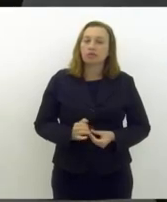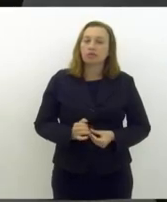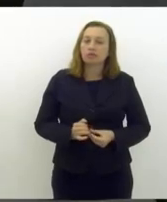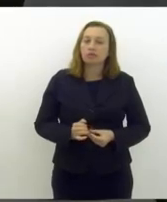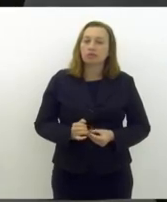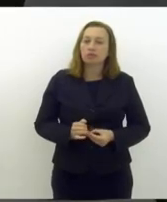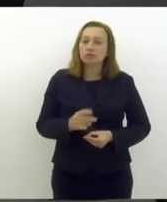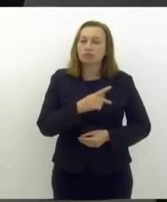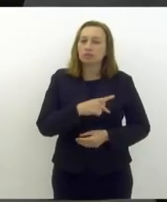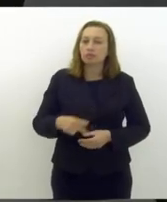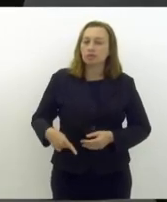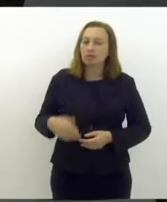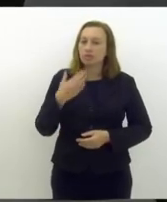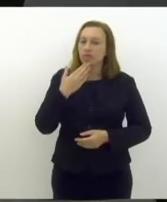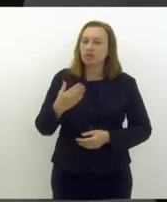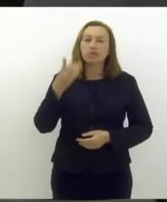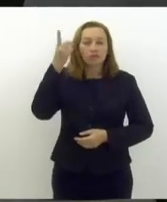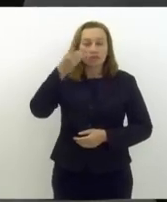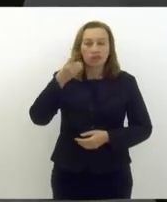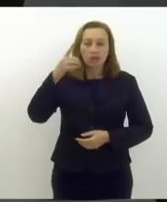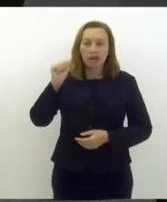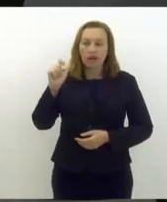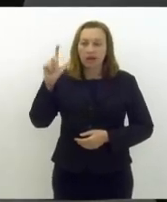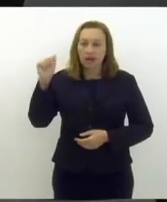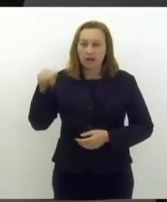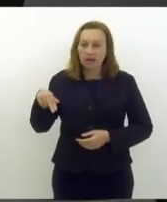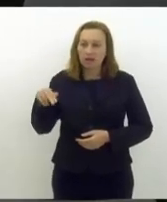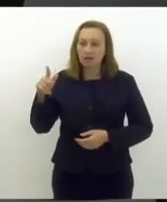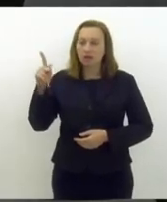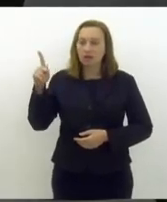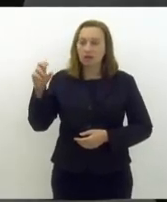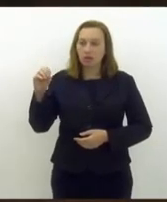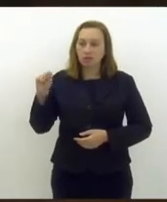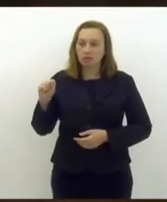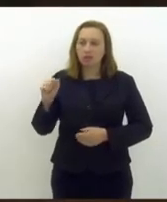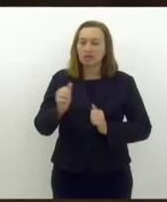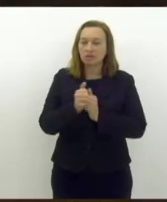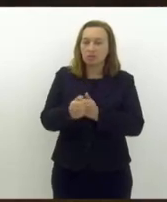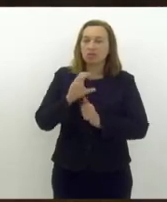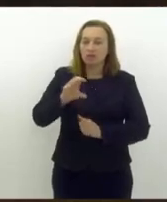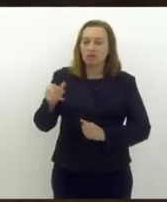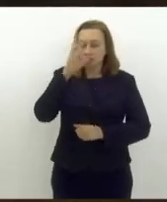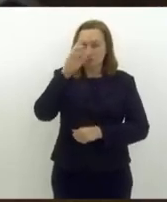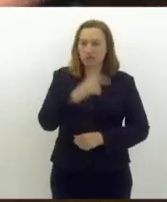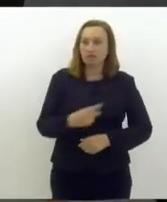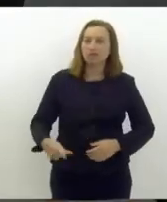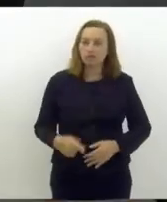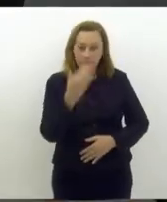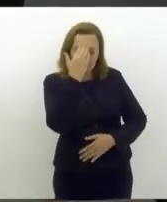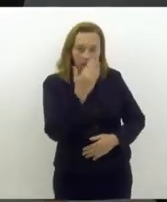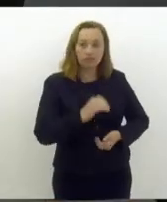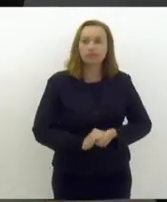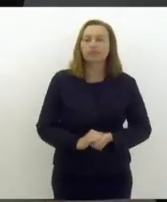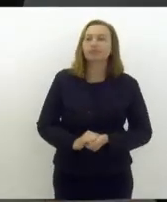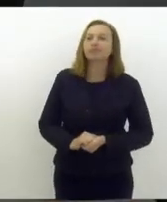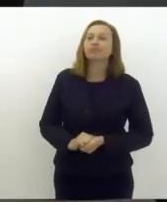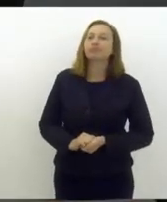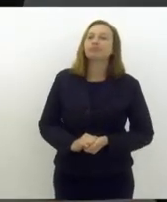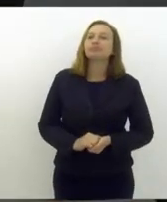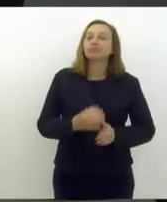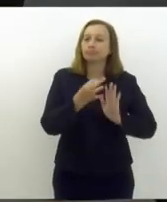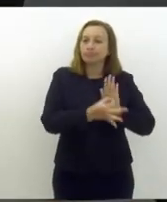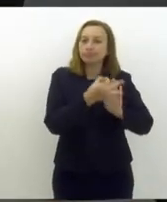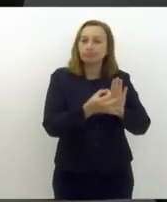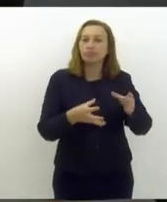a presidência designa o deputado Alan Lopes por favor compare CJ Presidente obrigado para emitir parecer pela